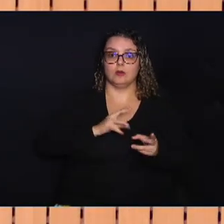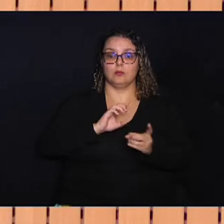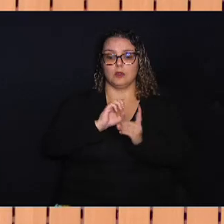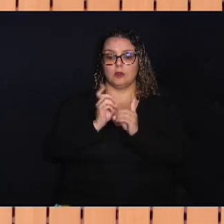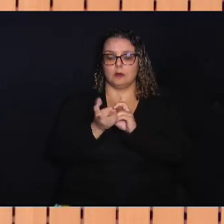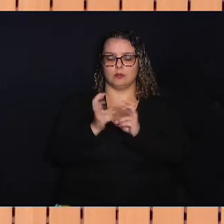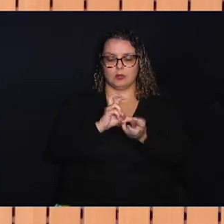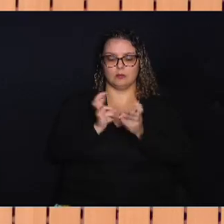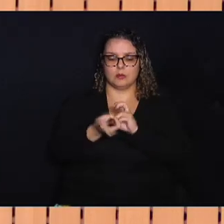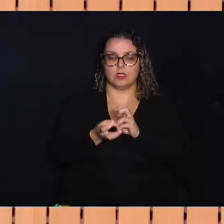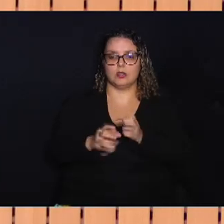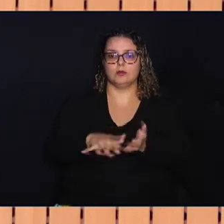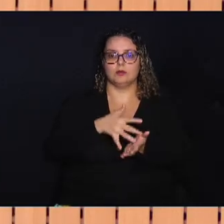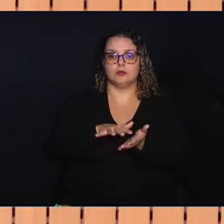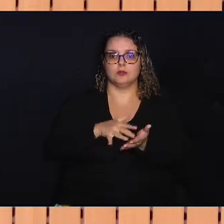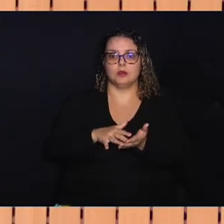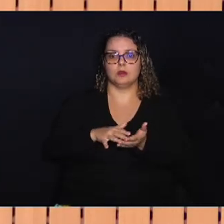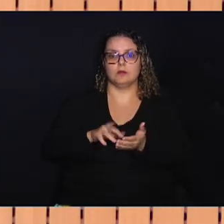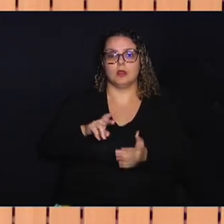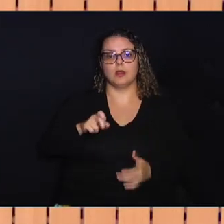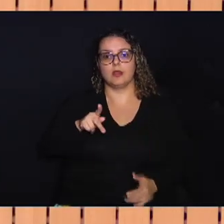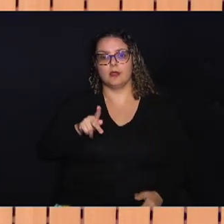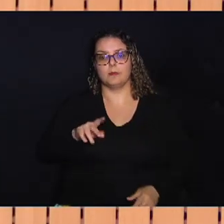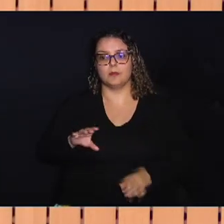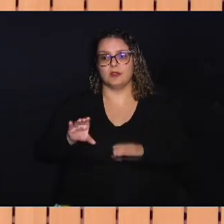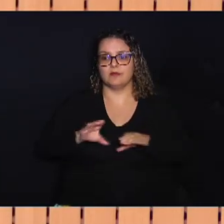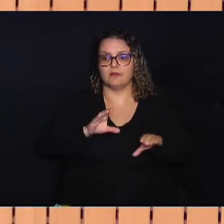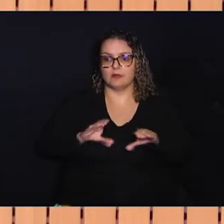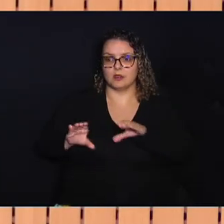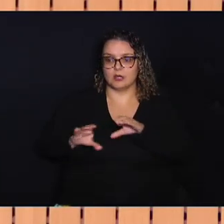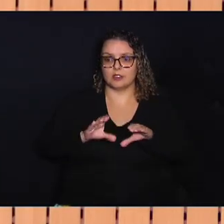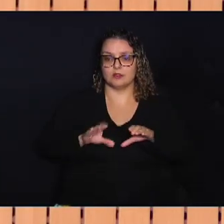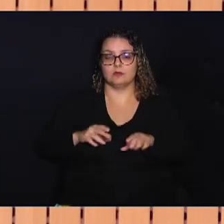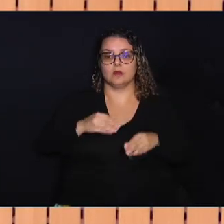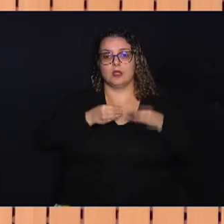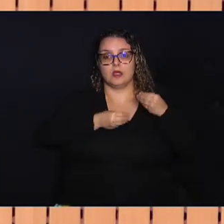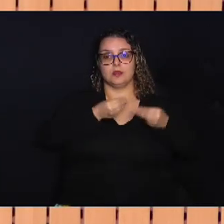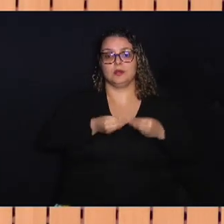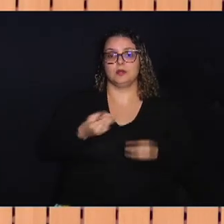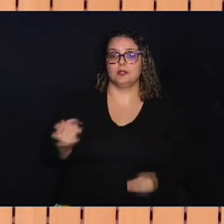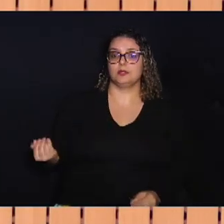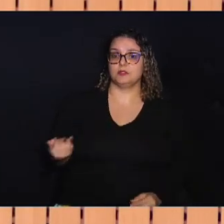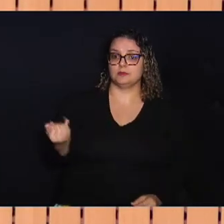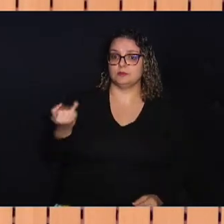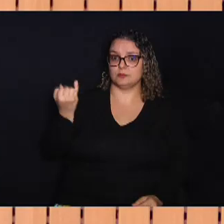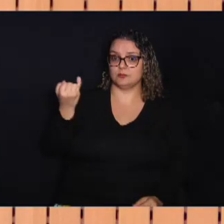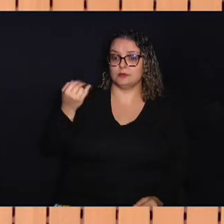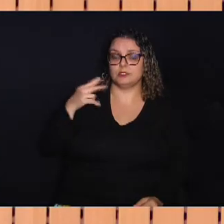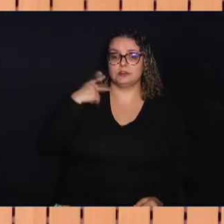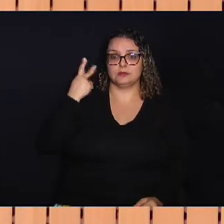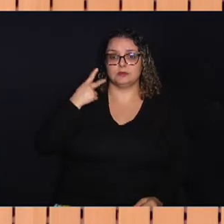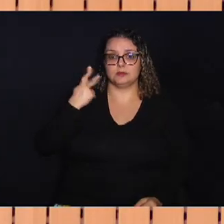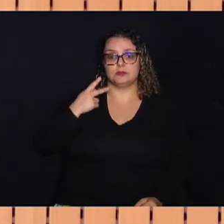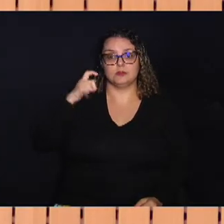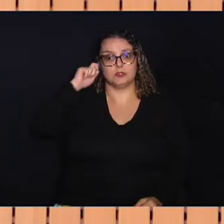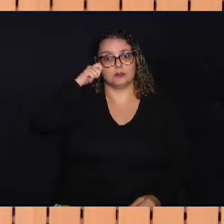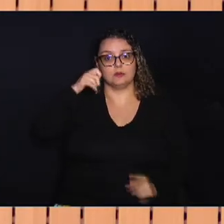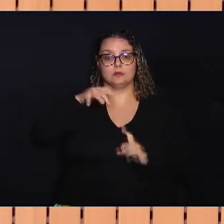samba, o rap, o funk, a herança política, como de importantes insurgências